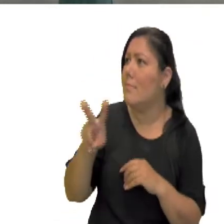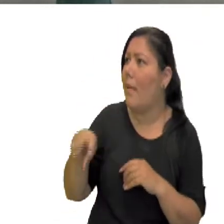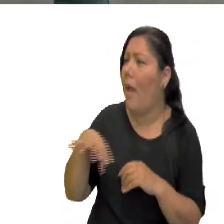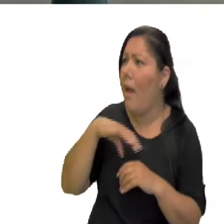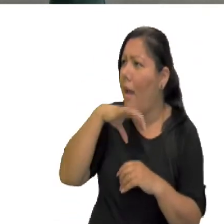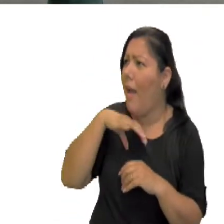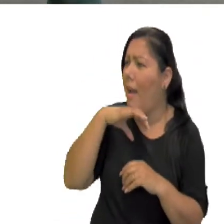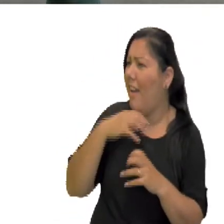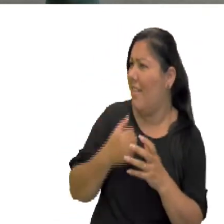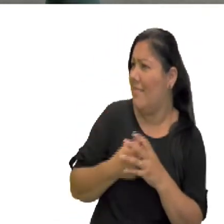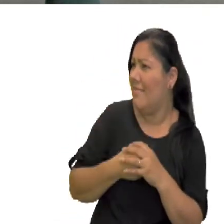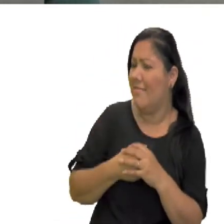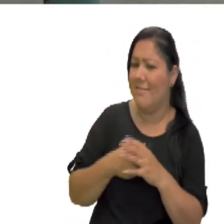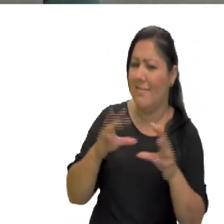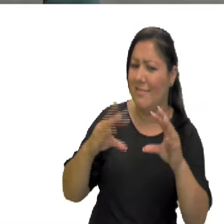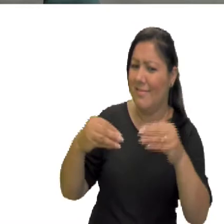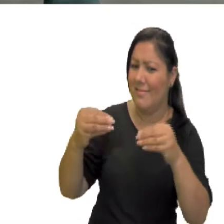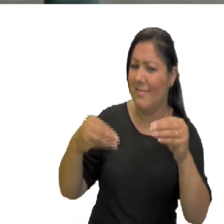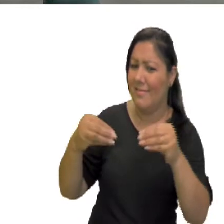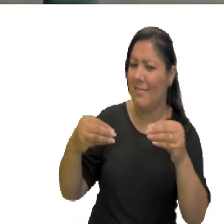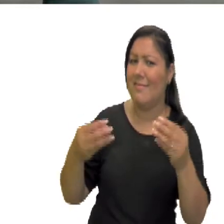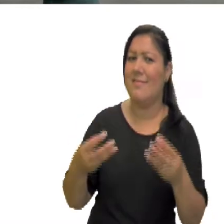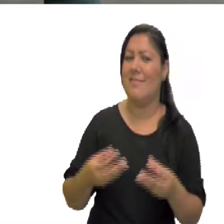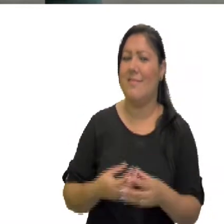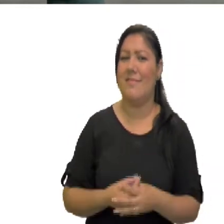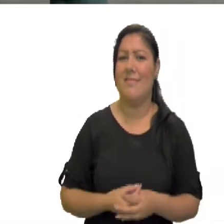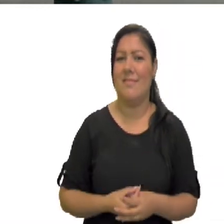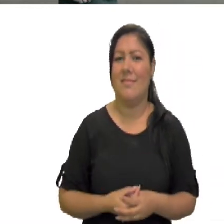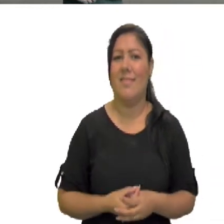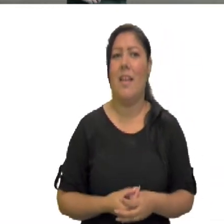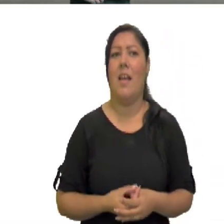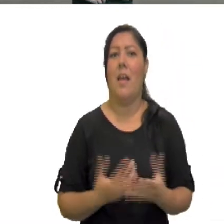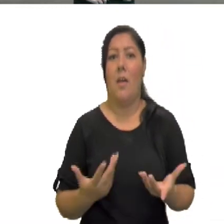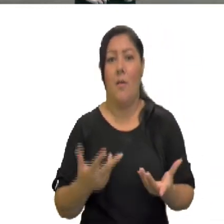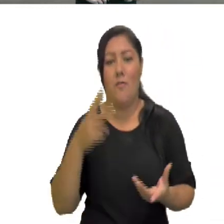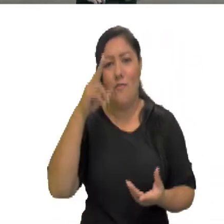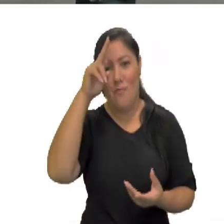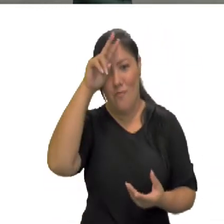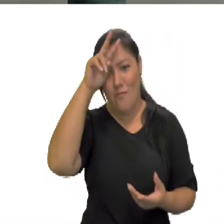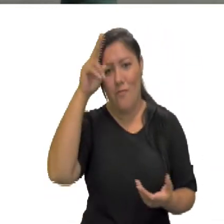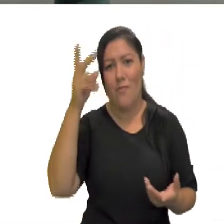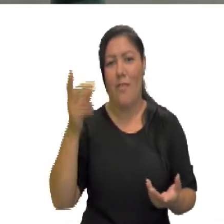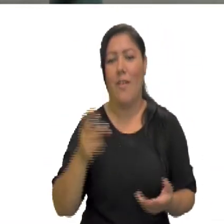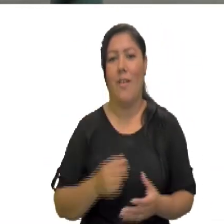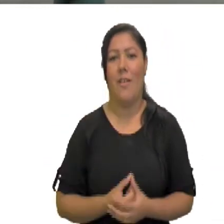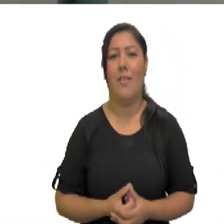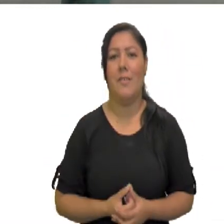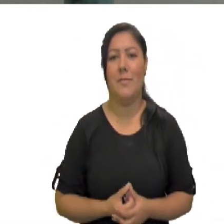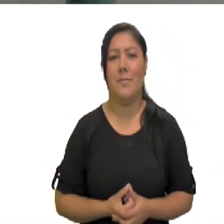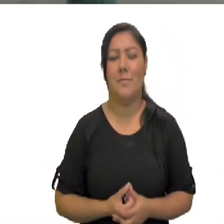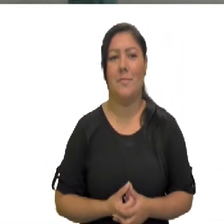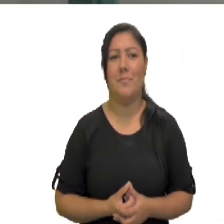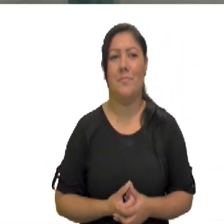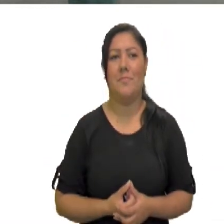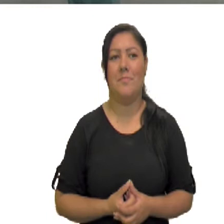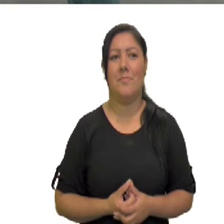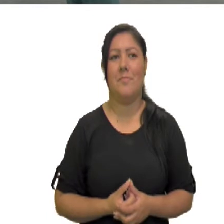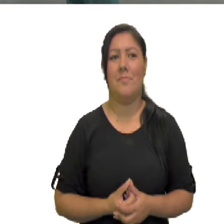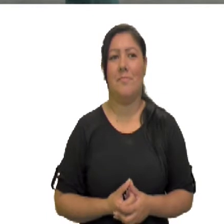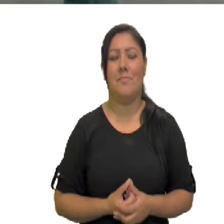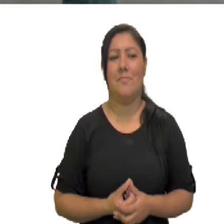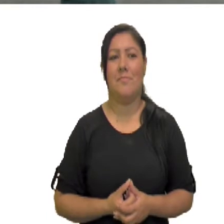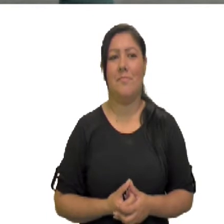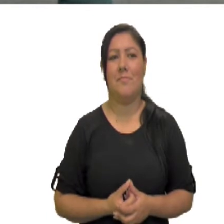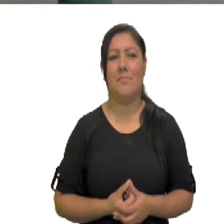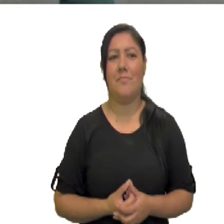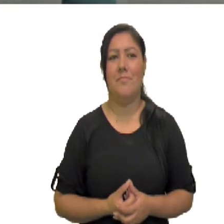são os bichinhos que a gente tem acesso a eles? Bom, formiga. Nós vamos ter